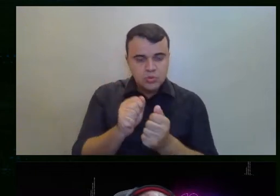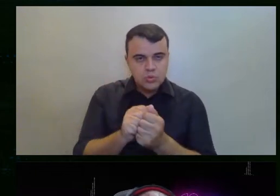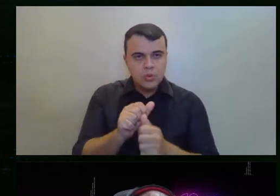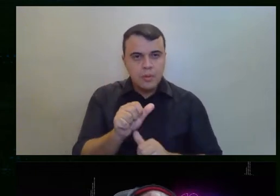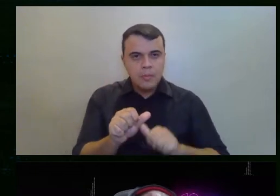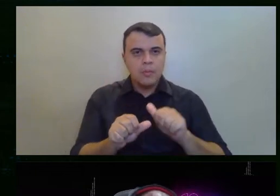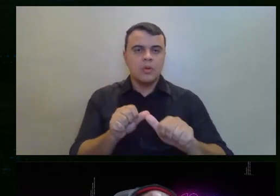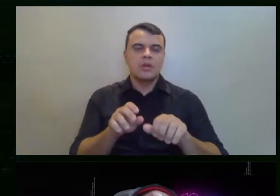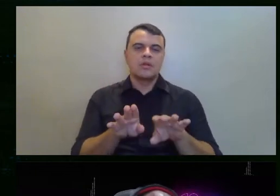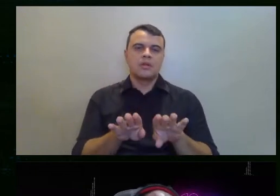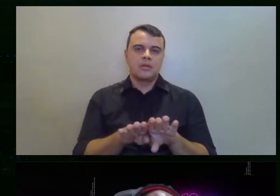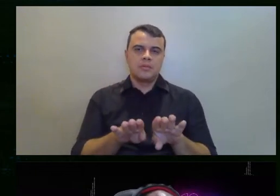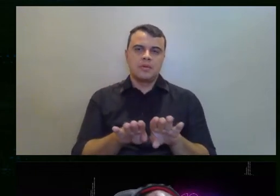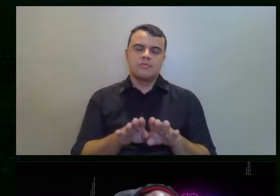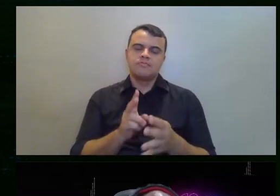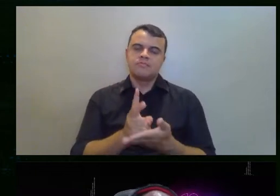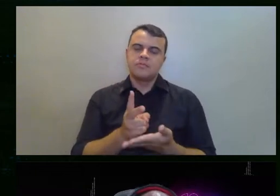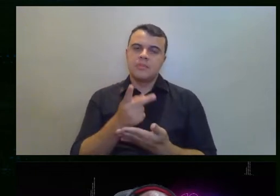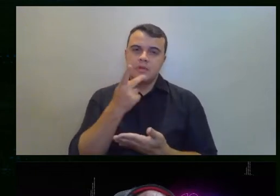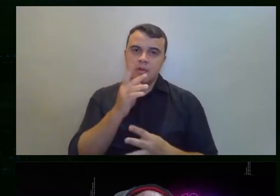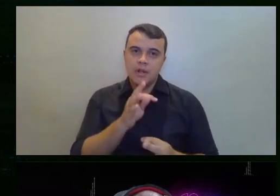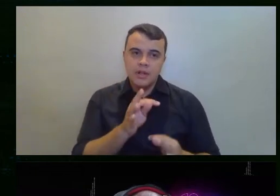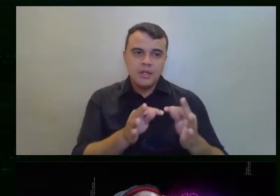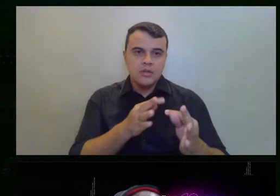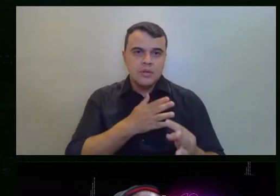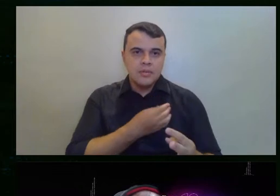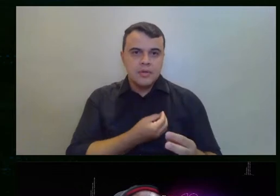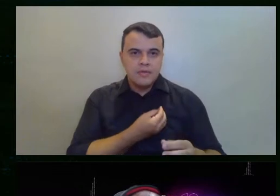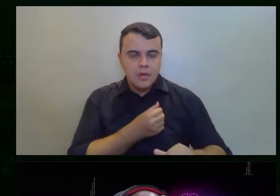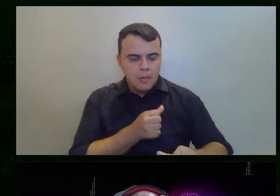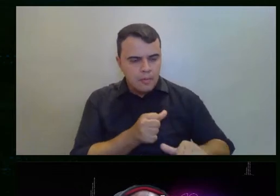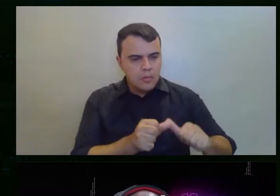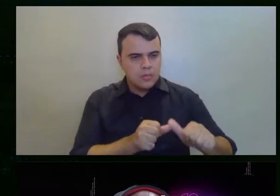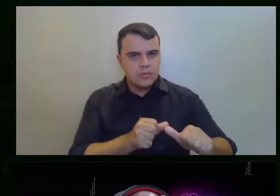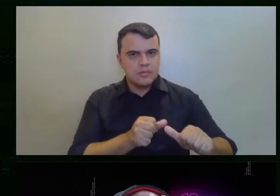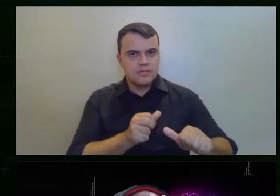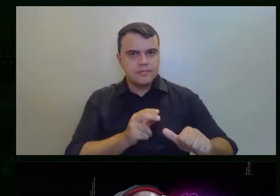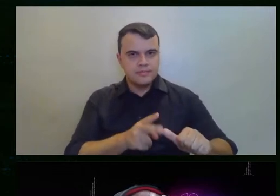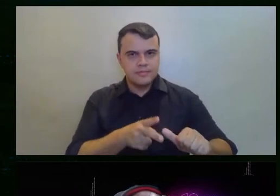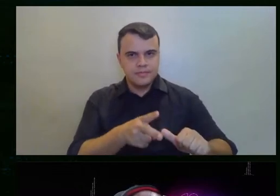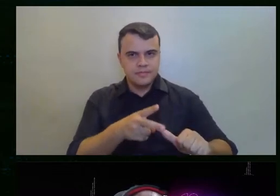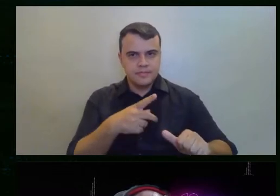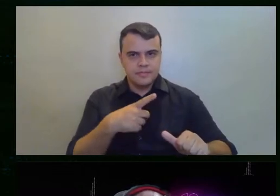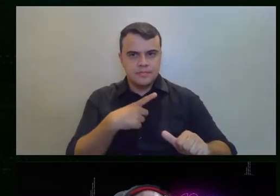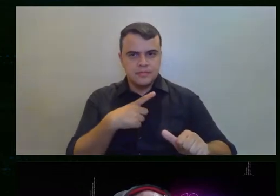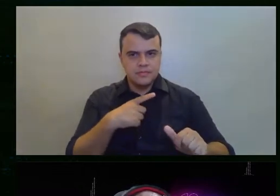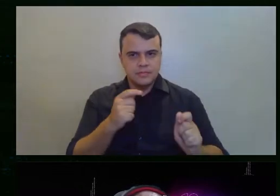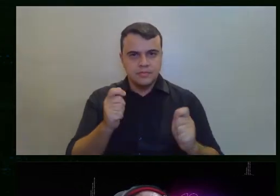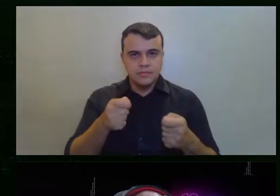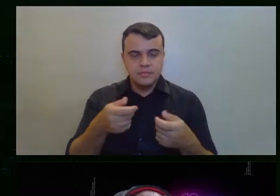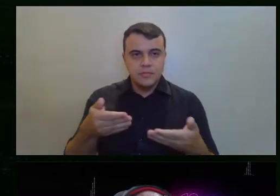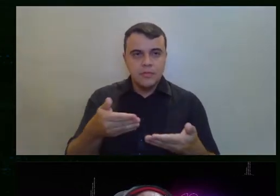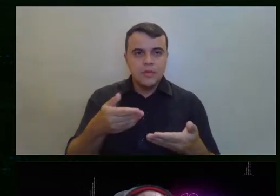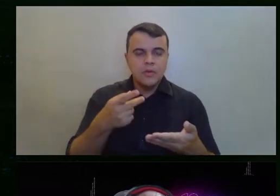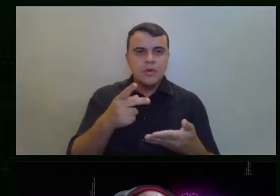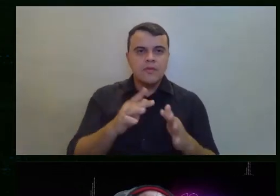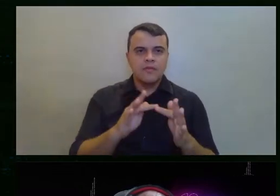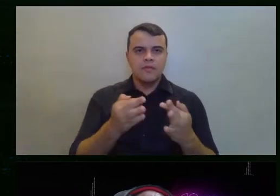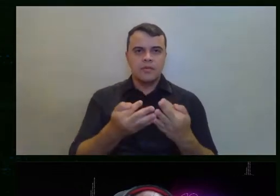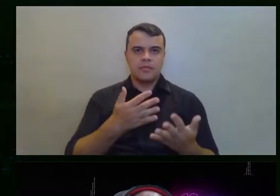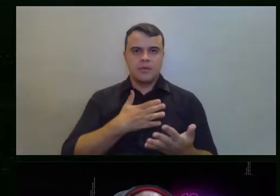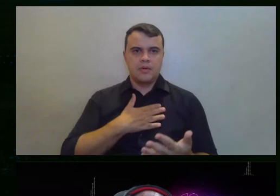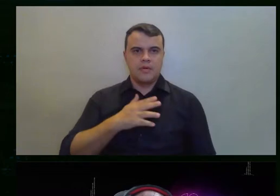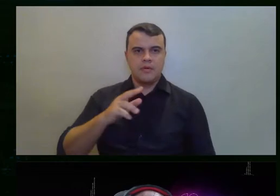impactadas então eu sempre falo a tecnologia ela mudou minha vida ela tem mudado ela mudou a vida da minha família ela mudou a vida do